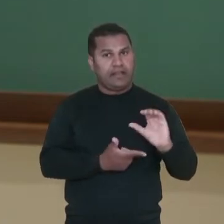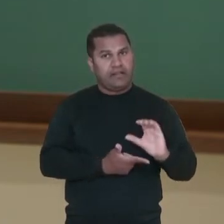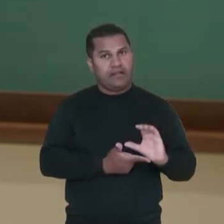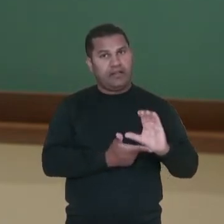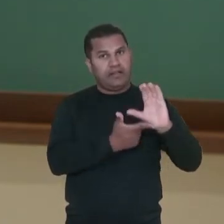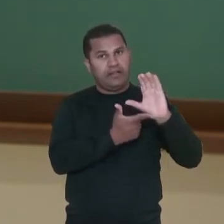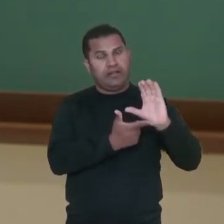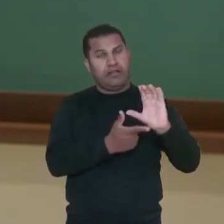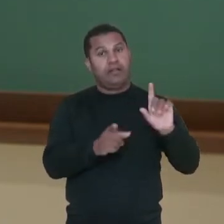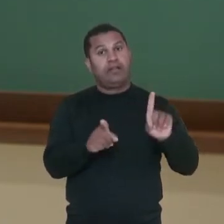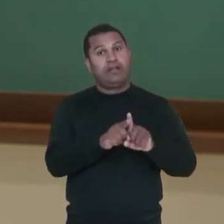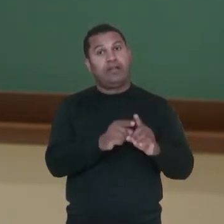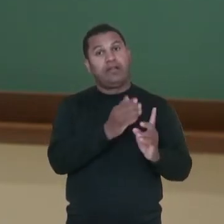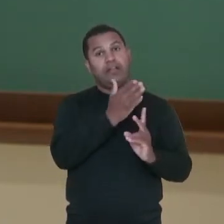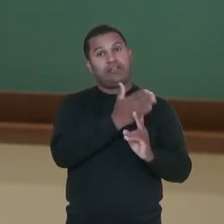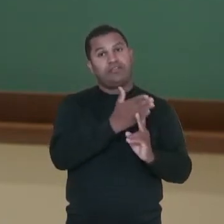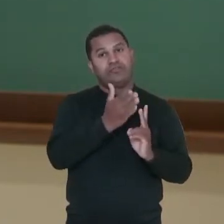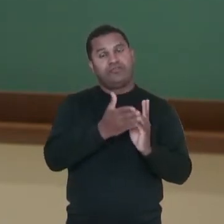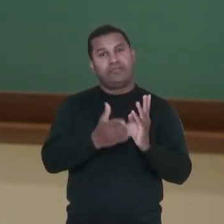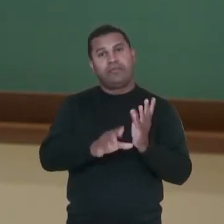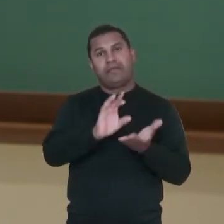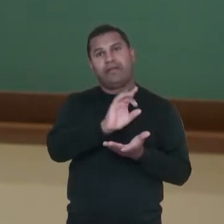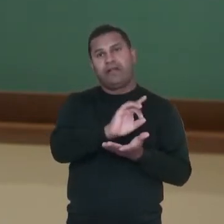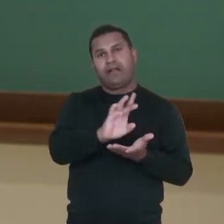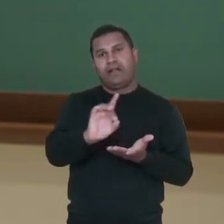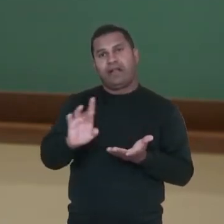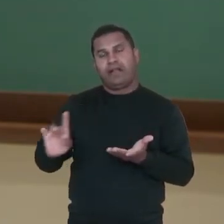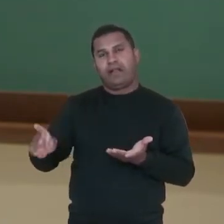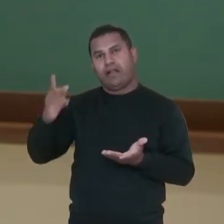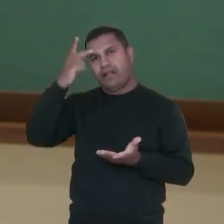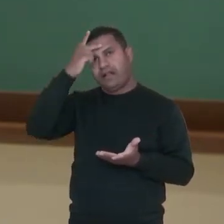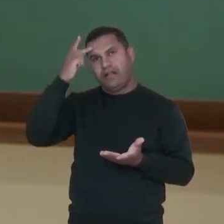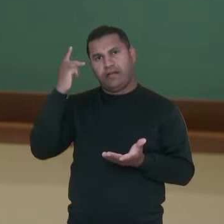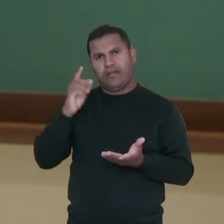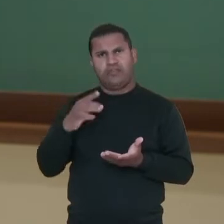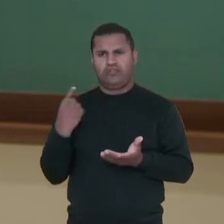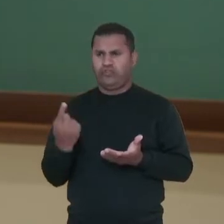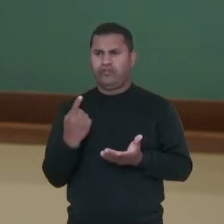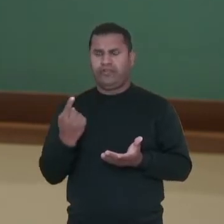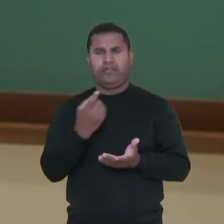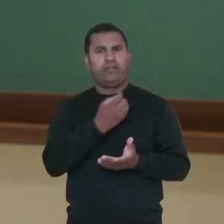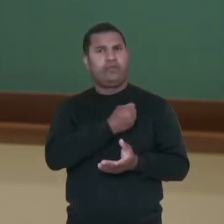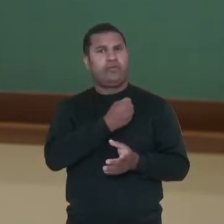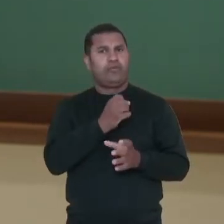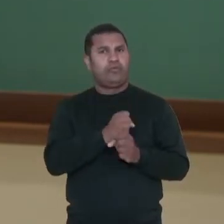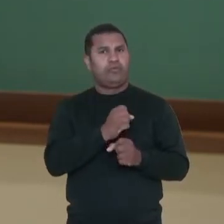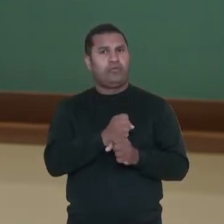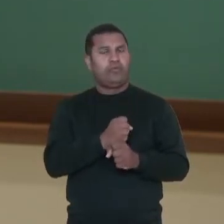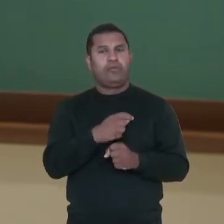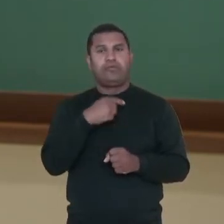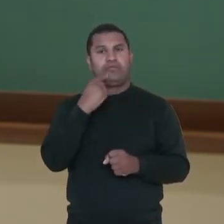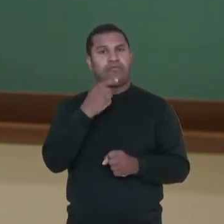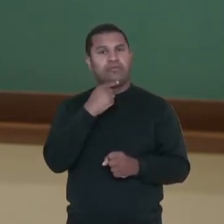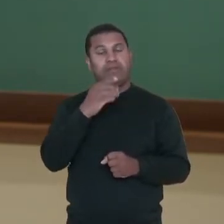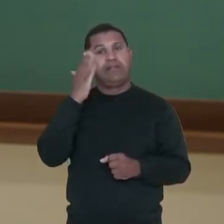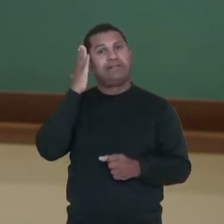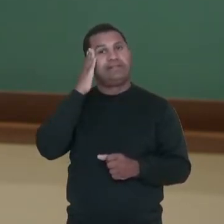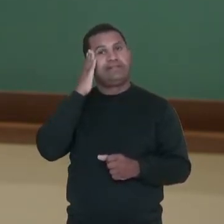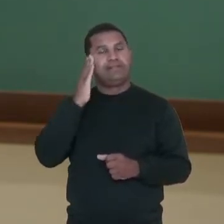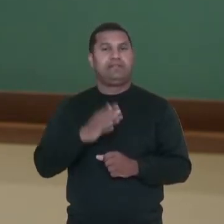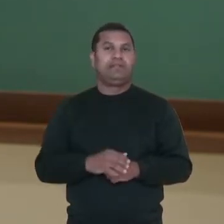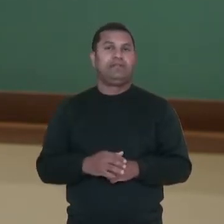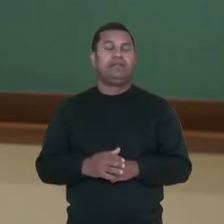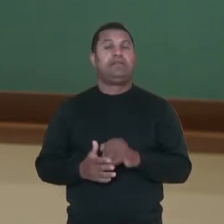não tem como nós medirmos, né, se a população está melhorando ou piorando. Por isso que nós vamos falar de outros também, como o índice de